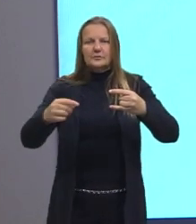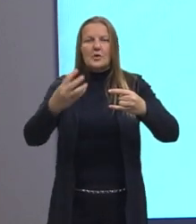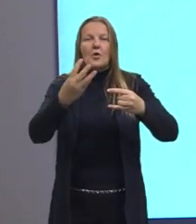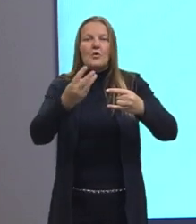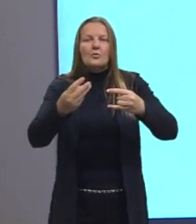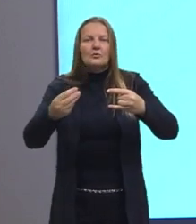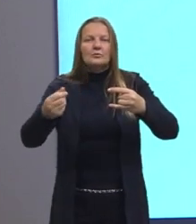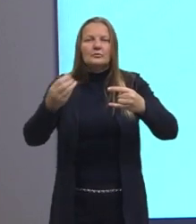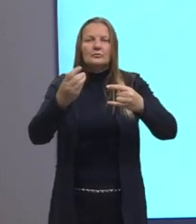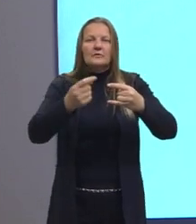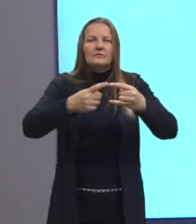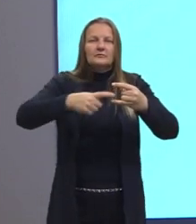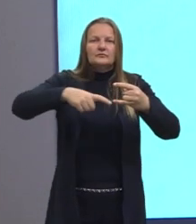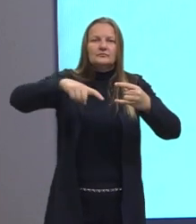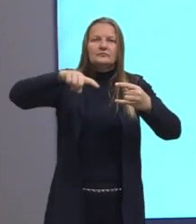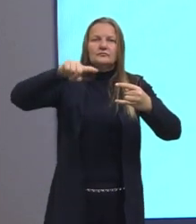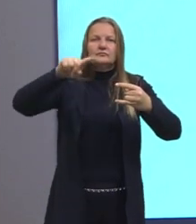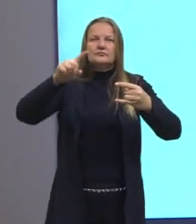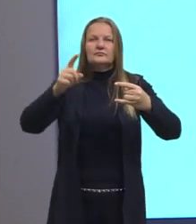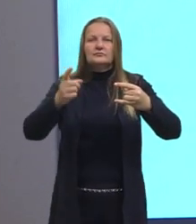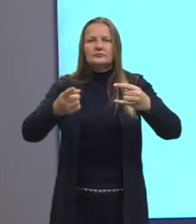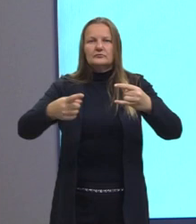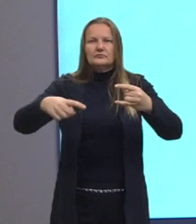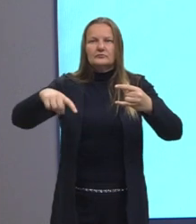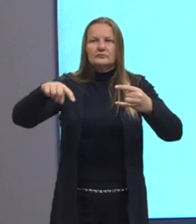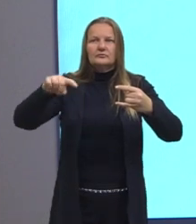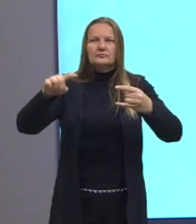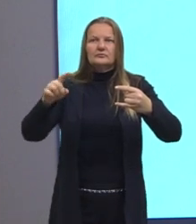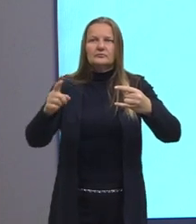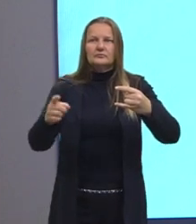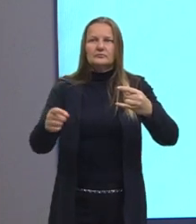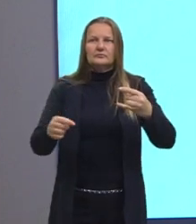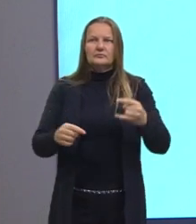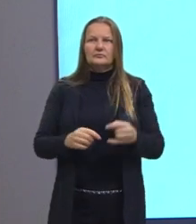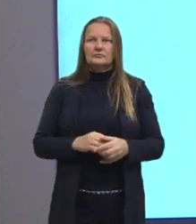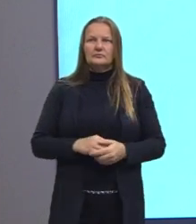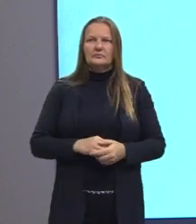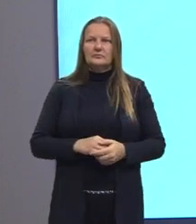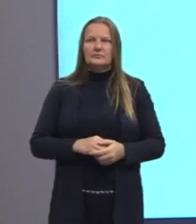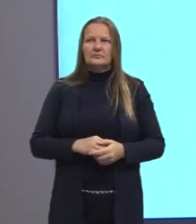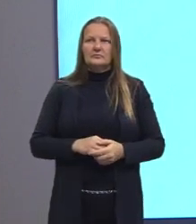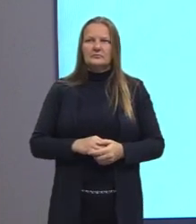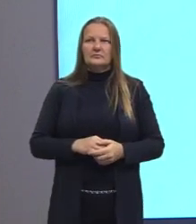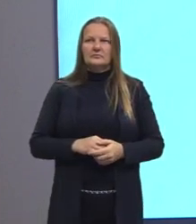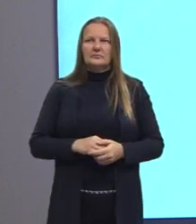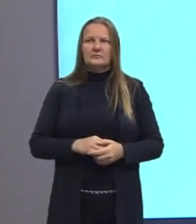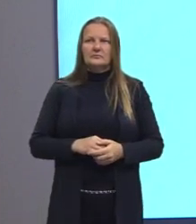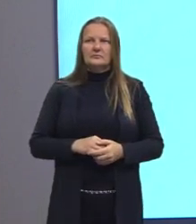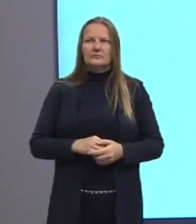né essa onda colocar aqui mais mais alto para a gente ver